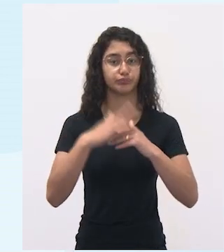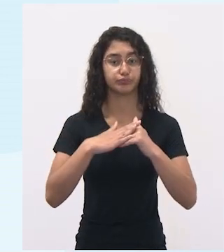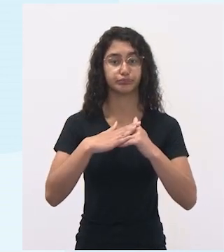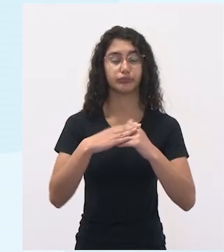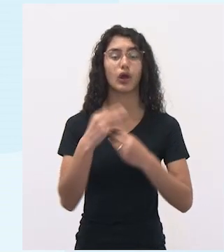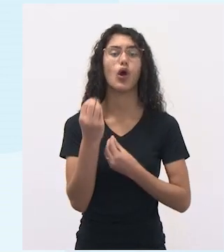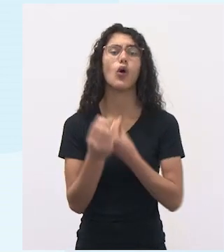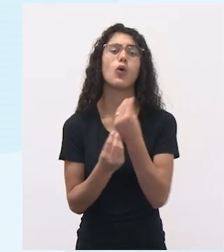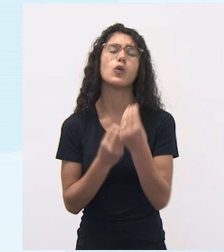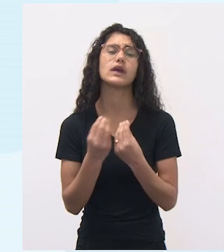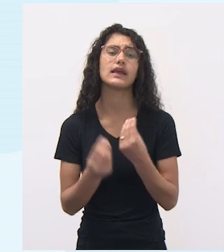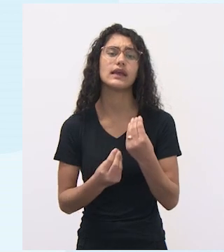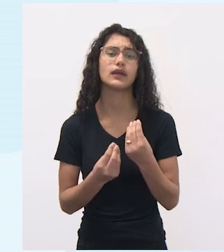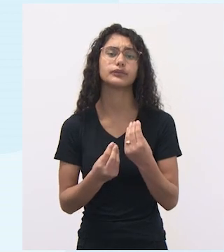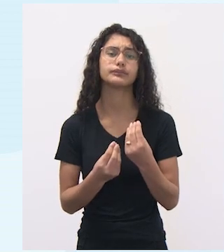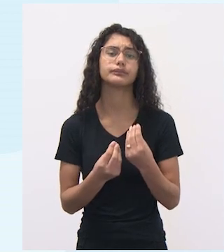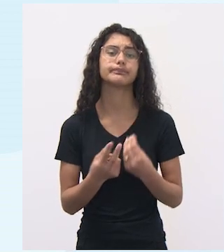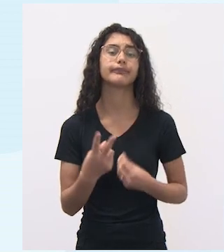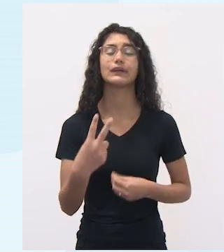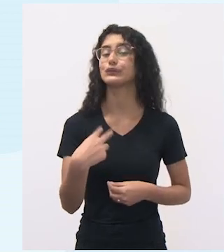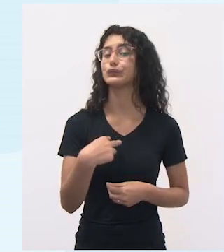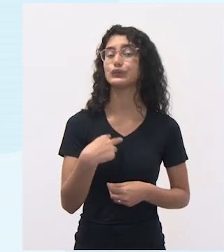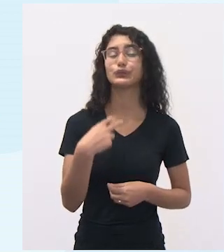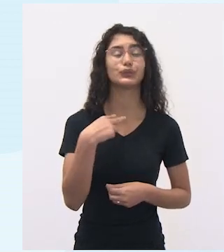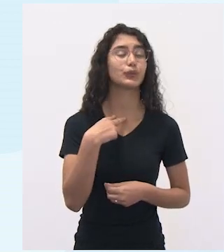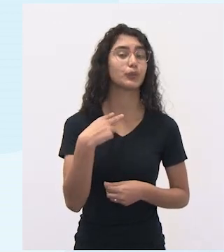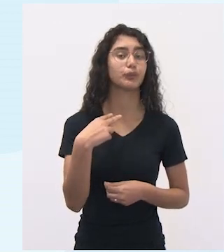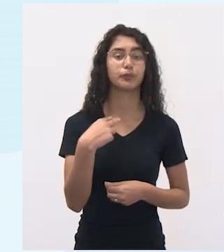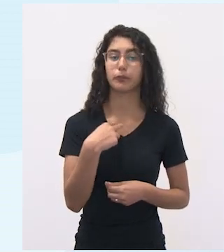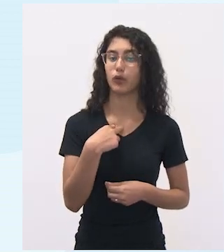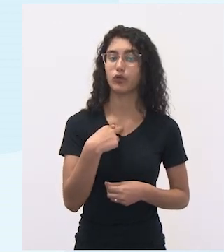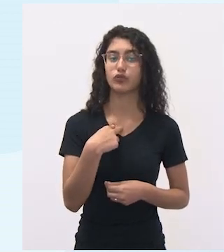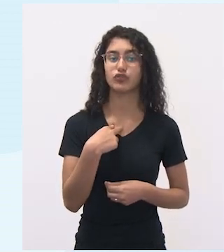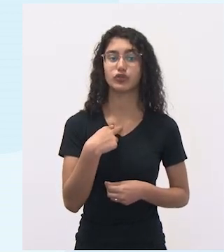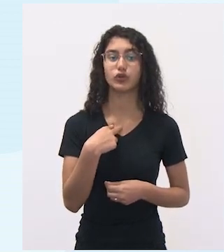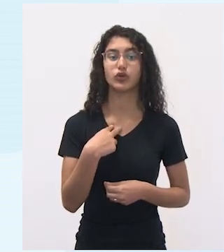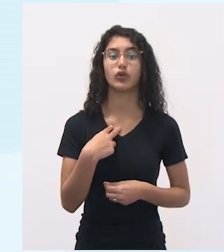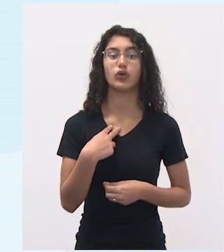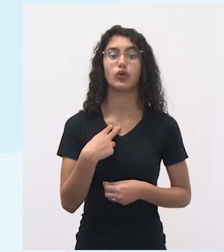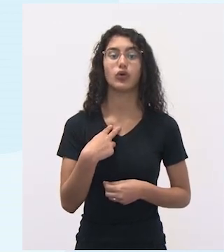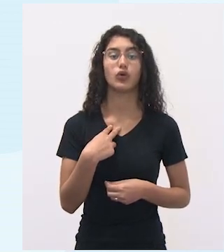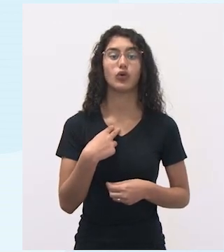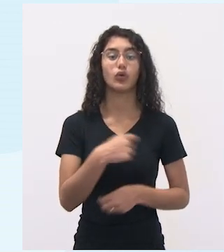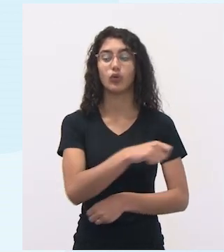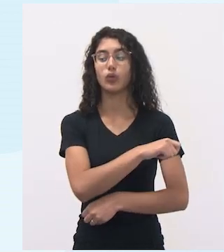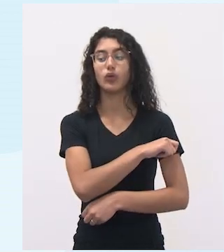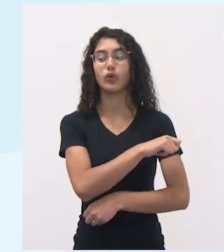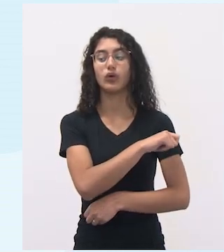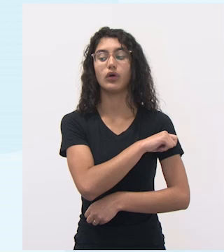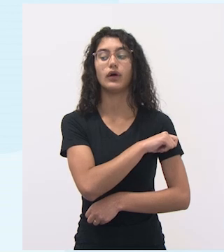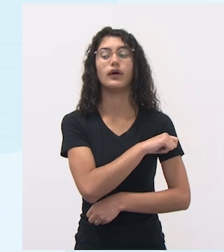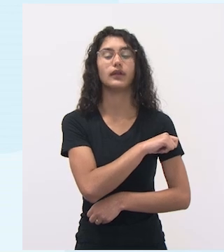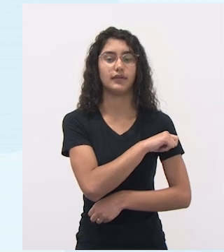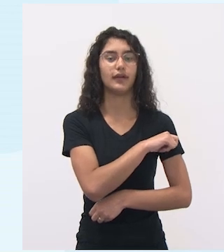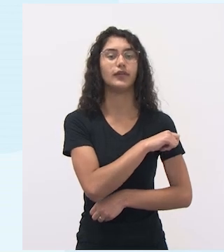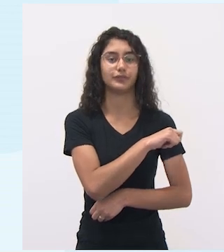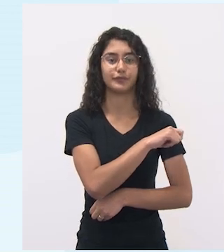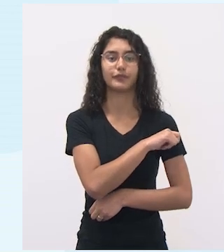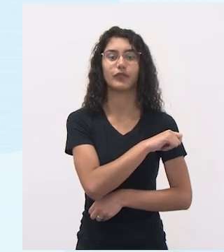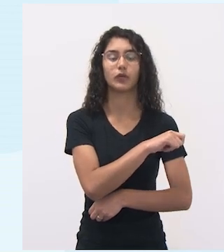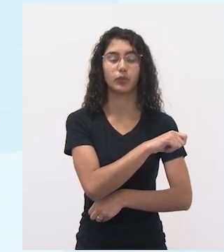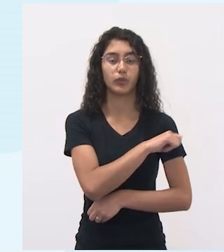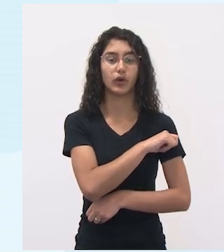não pode deixar do aluno estar lá vivenciando esta aprendizagem da habilidade essencial,